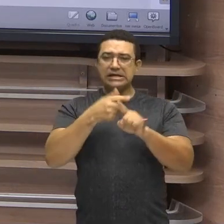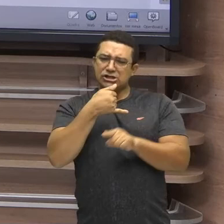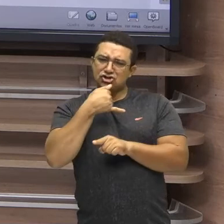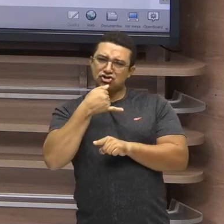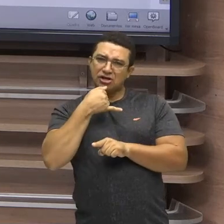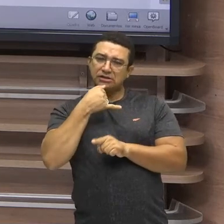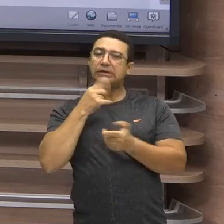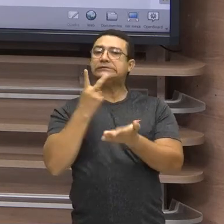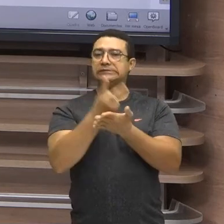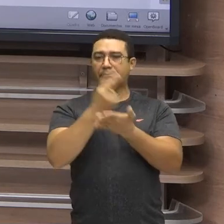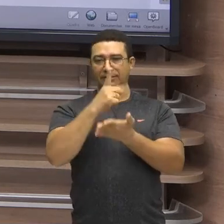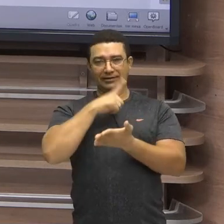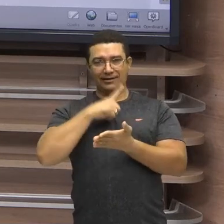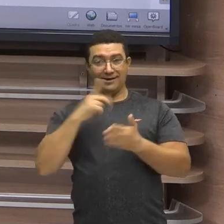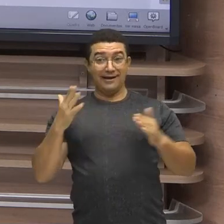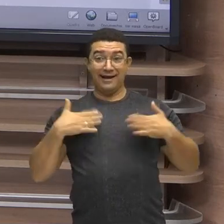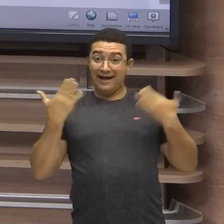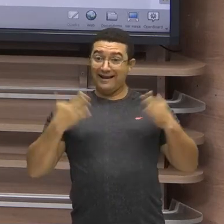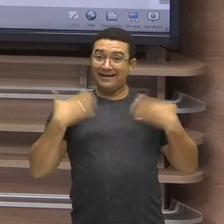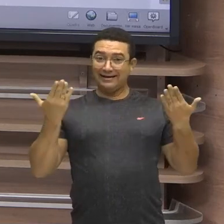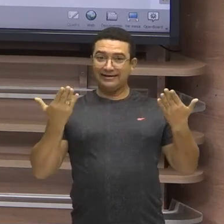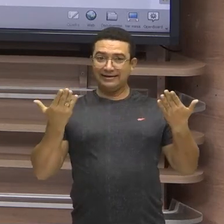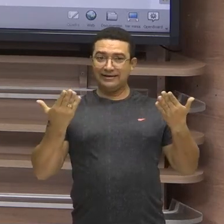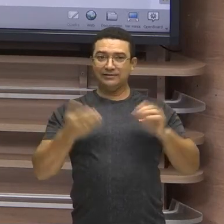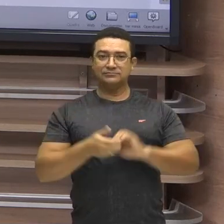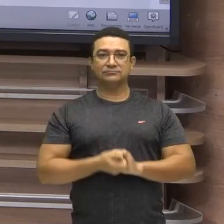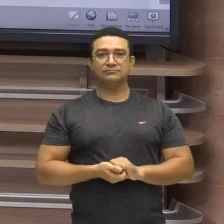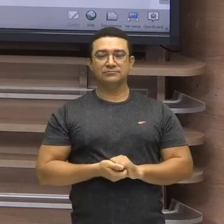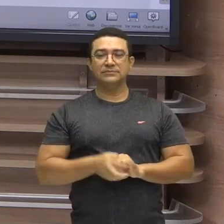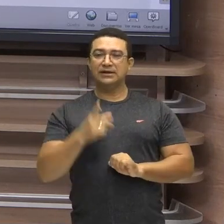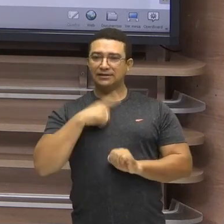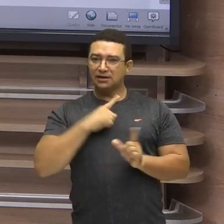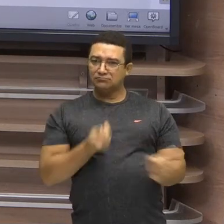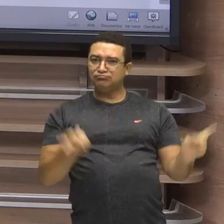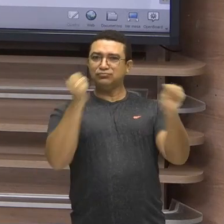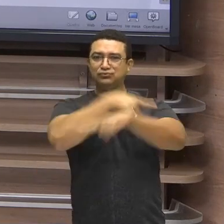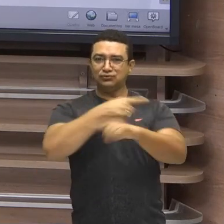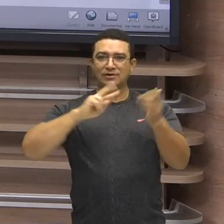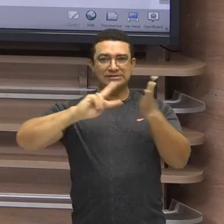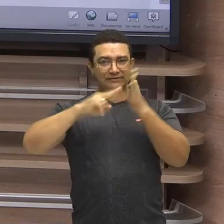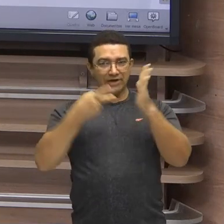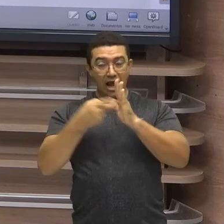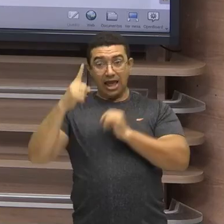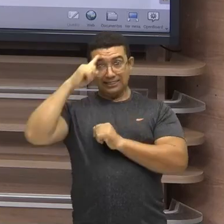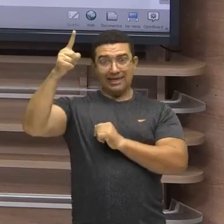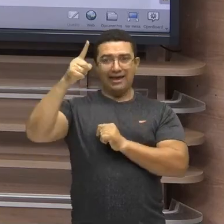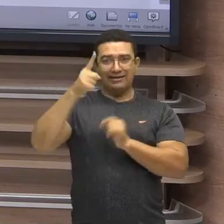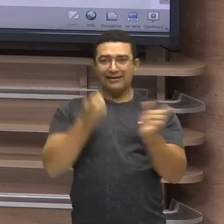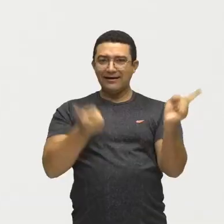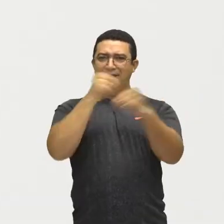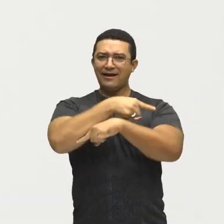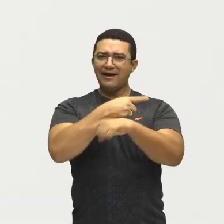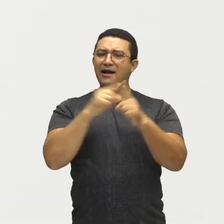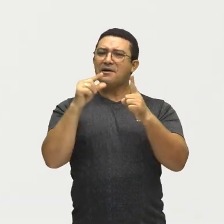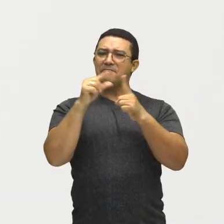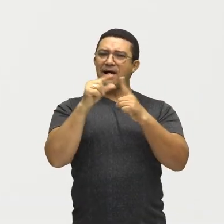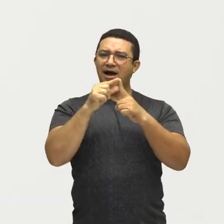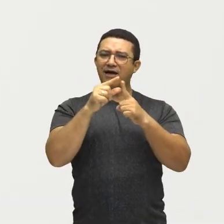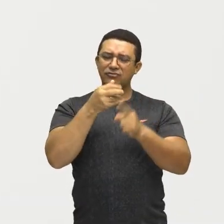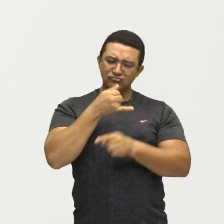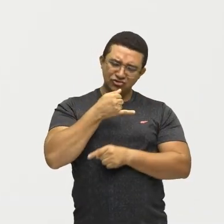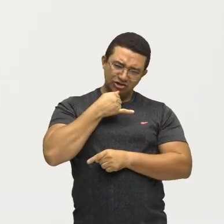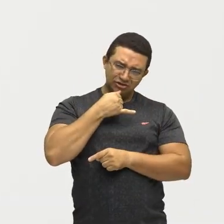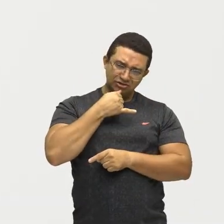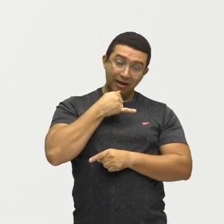alegria. Então, há uma certa oposição de ideias, né, nessas palavras aqui,